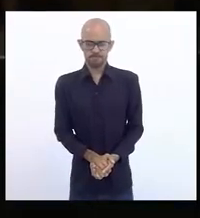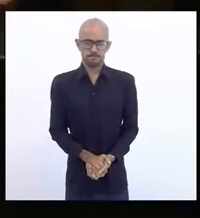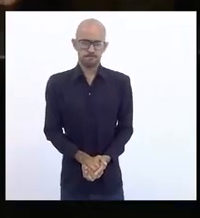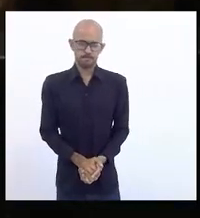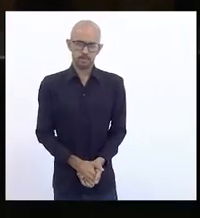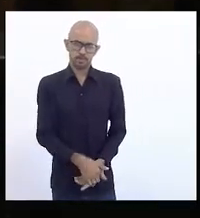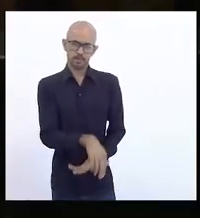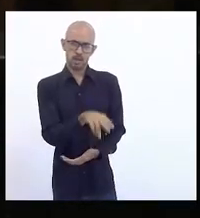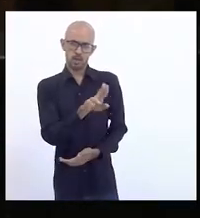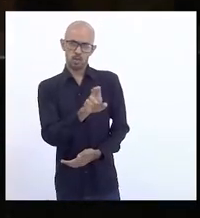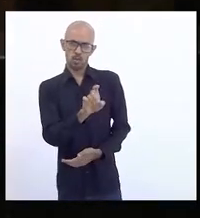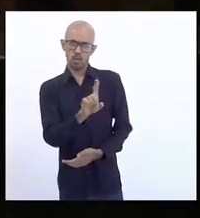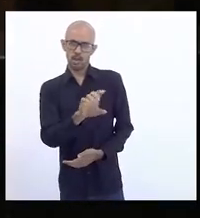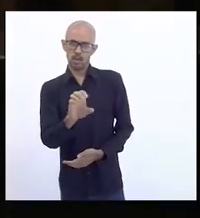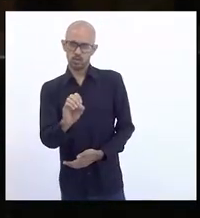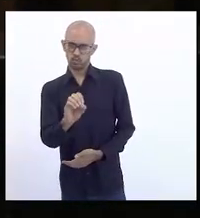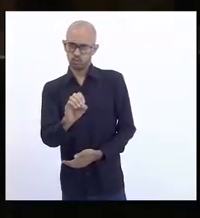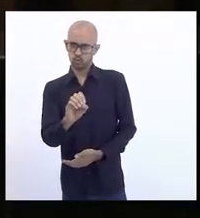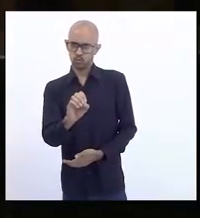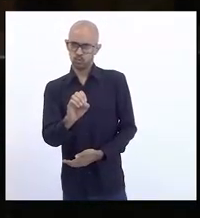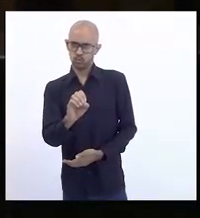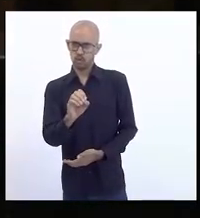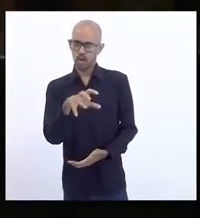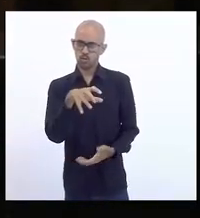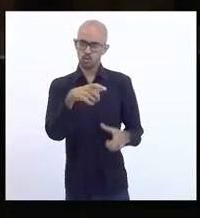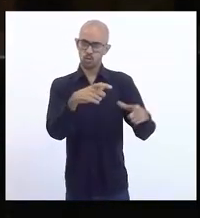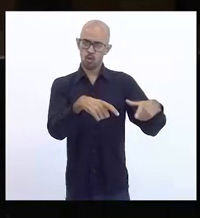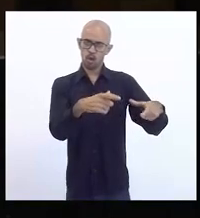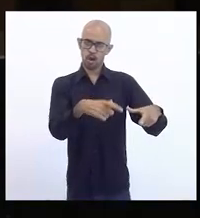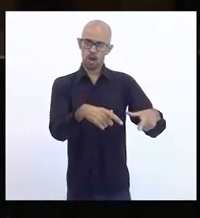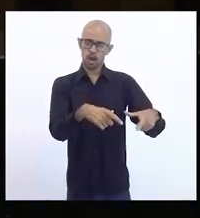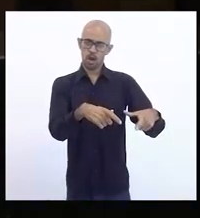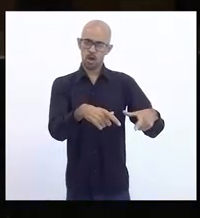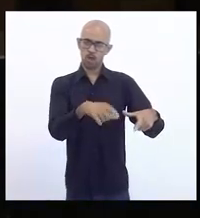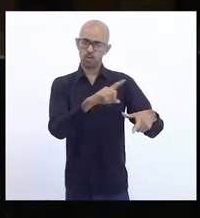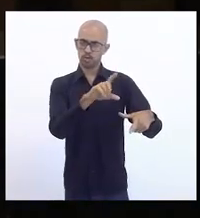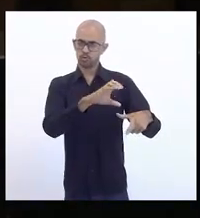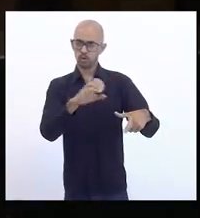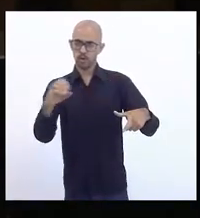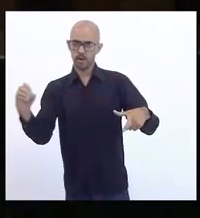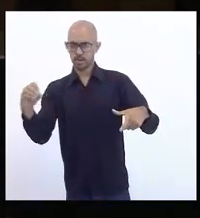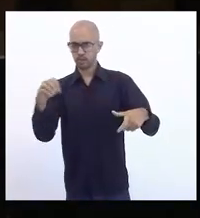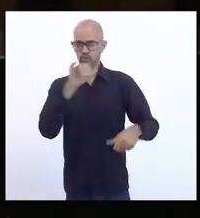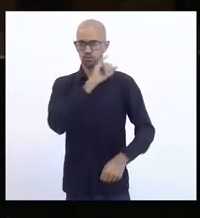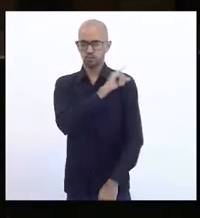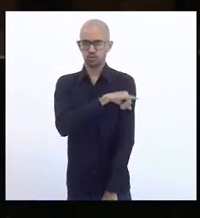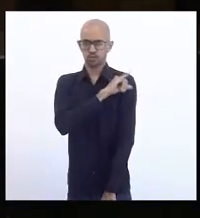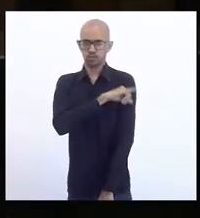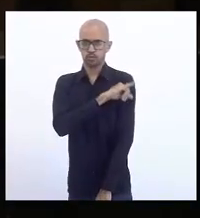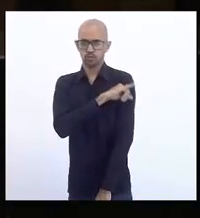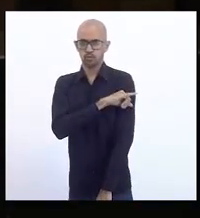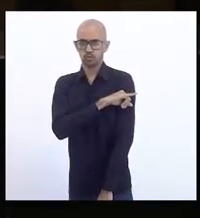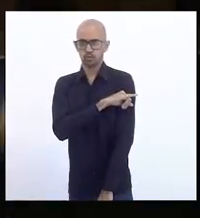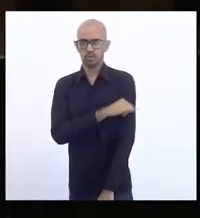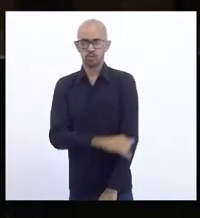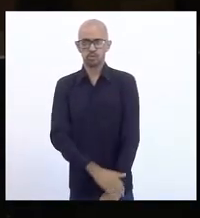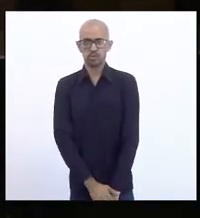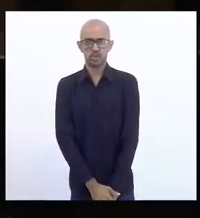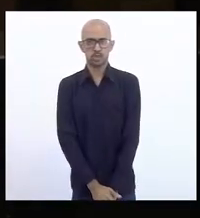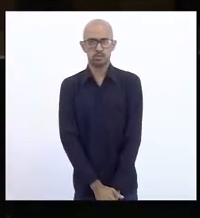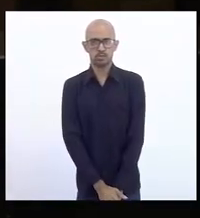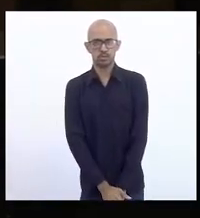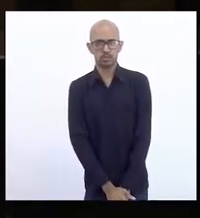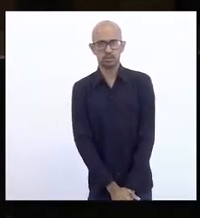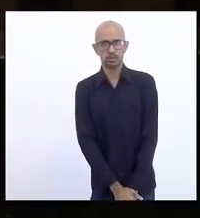está localizada, ela está instalada na zona oeste do estado do Rio de Janeiro. Zona